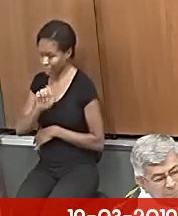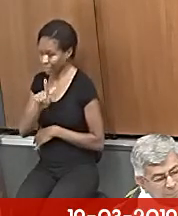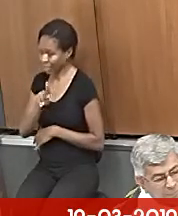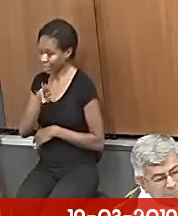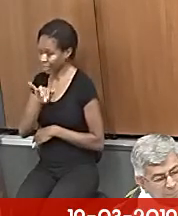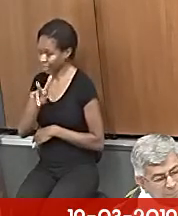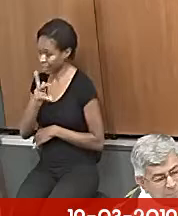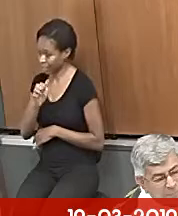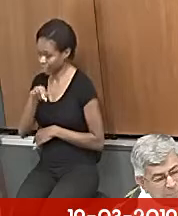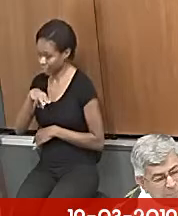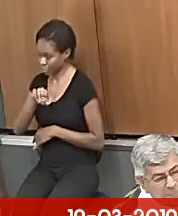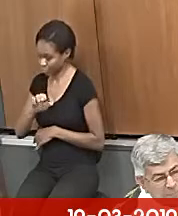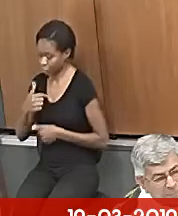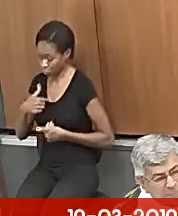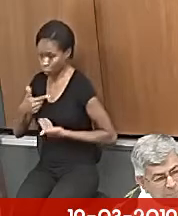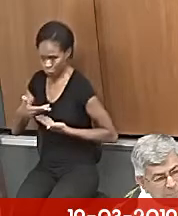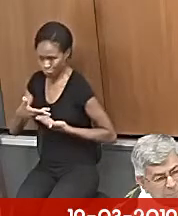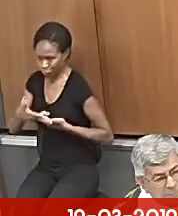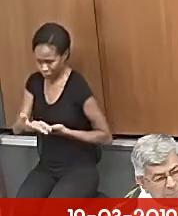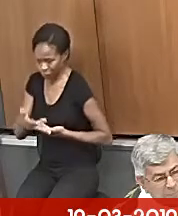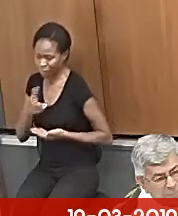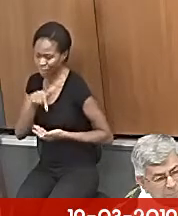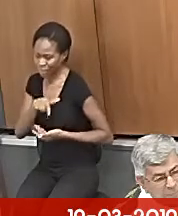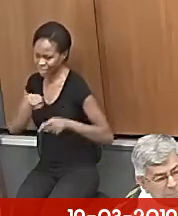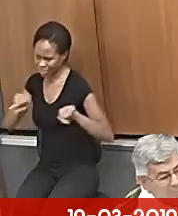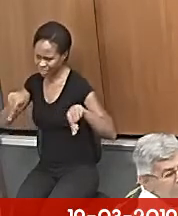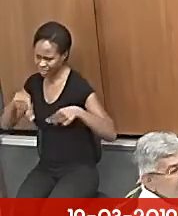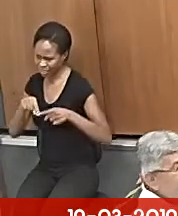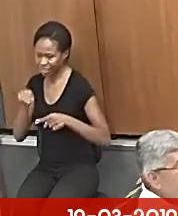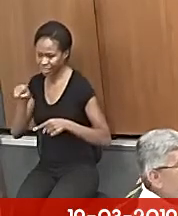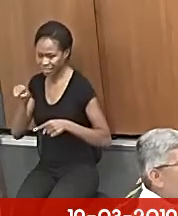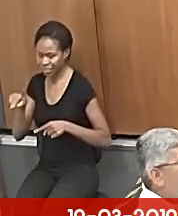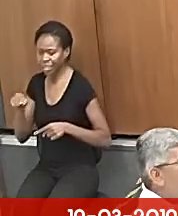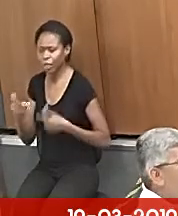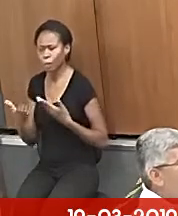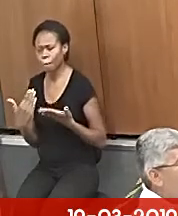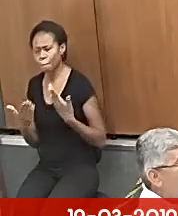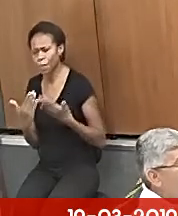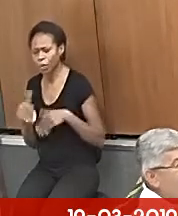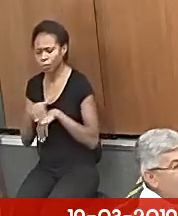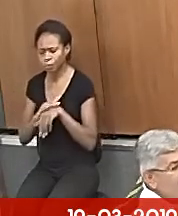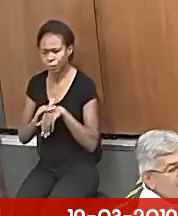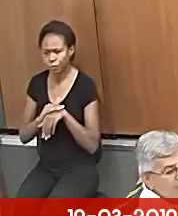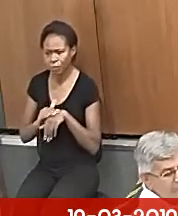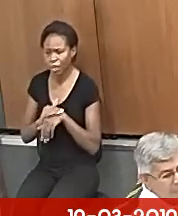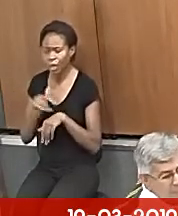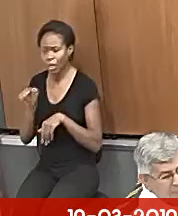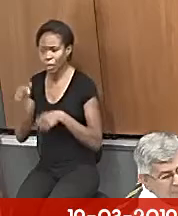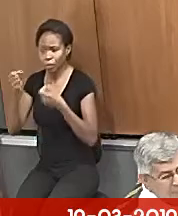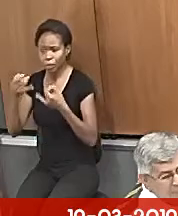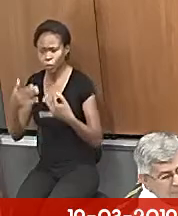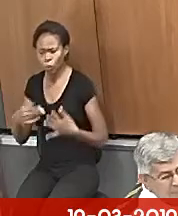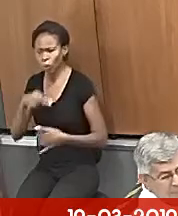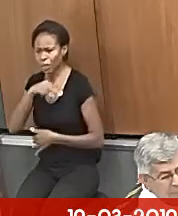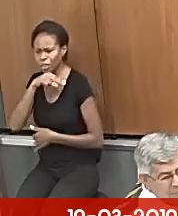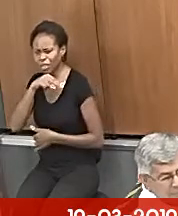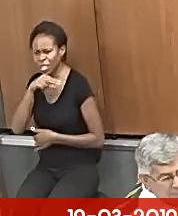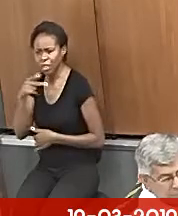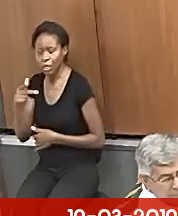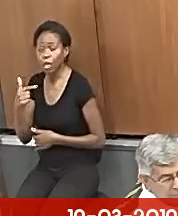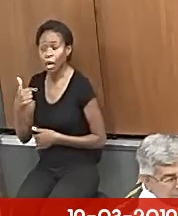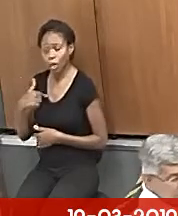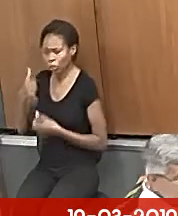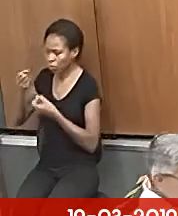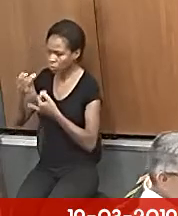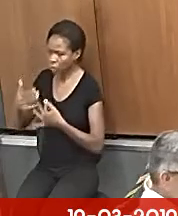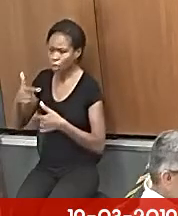fui convidado no gabinete dele e ele nem me revelou a situação da neta dele e falou olha eu sou militante da